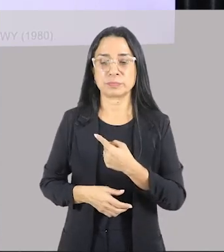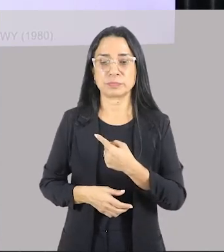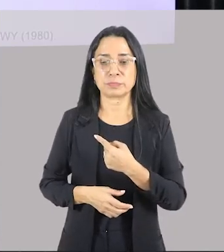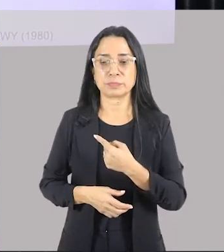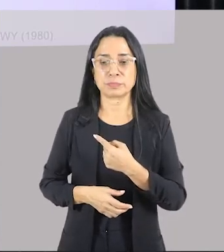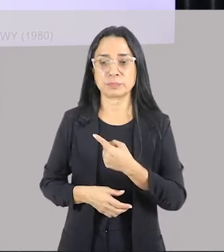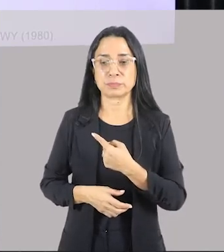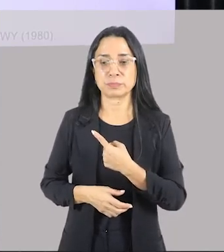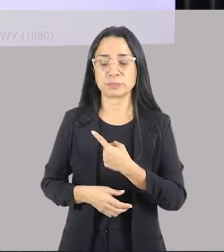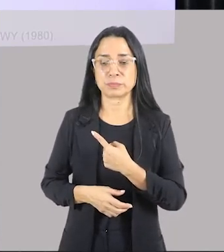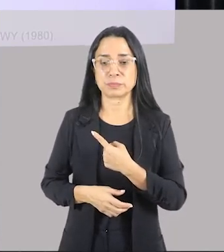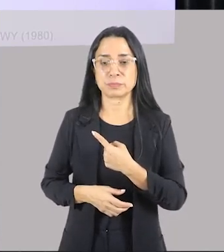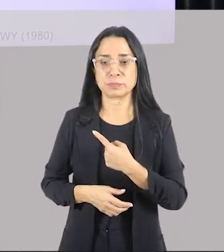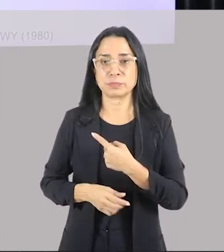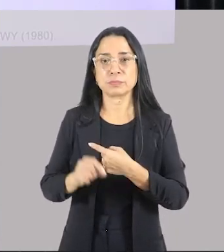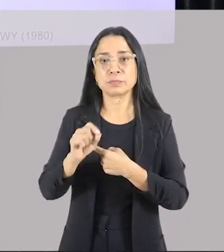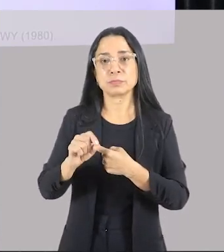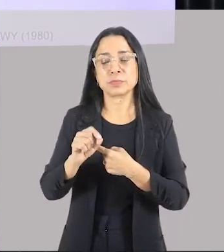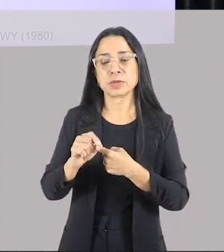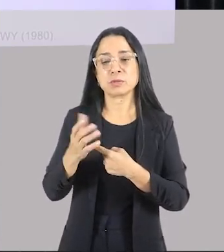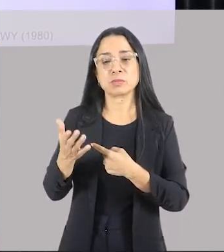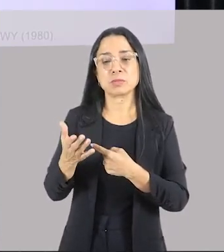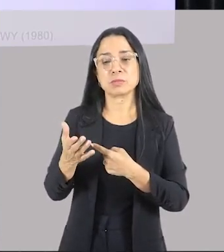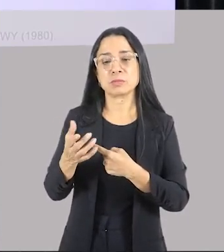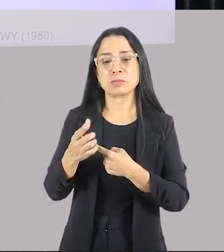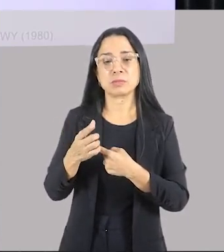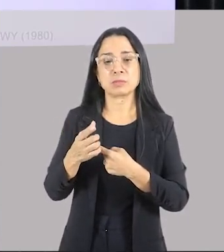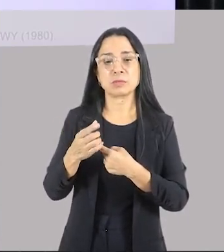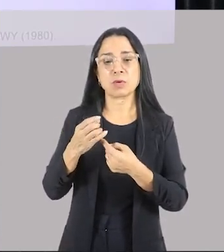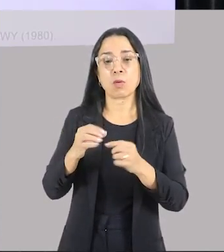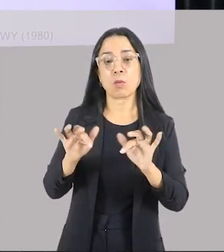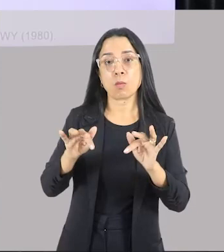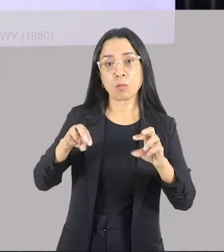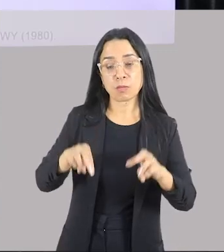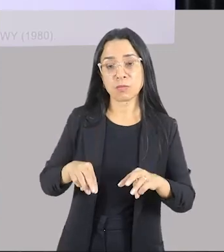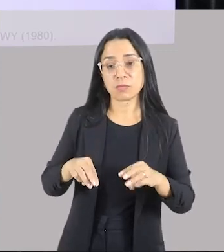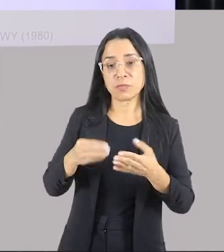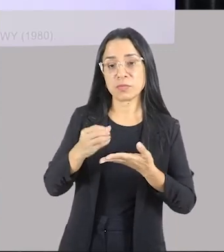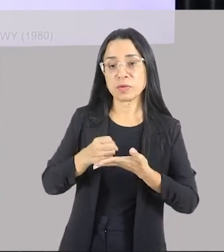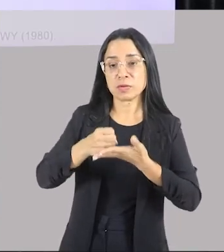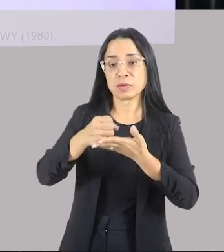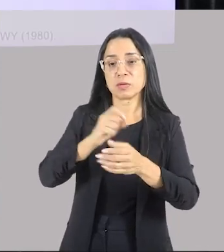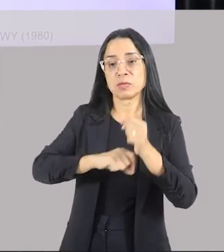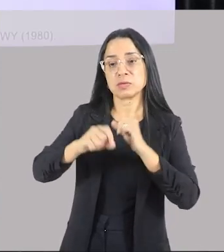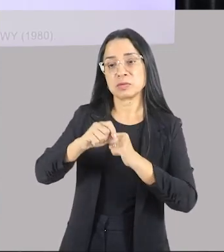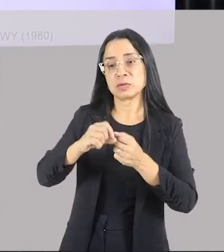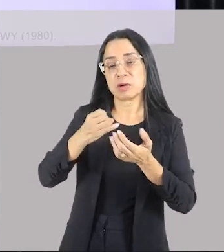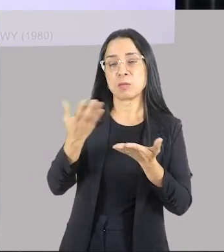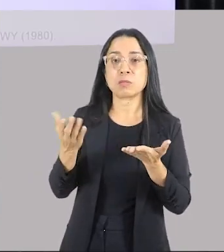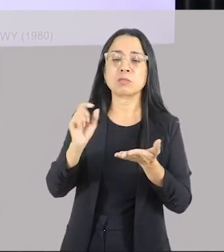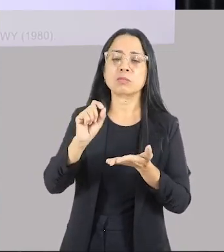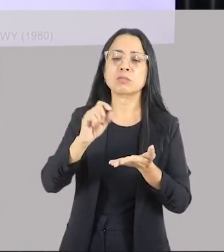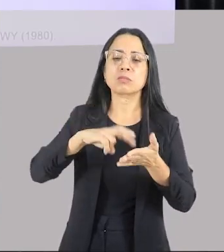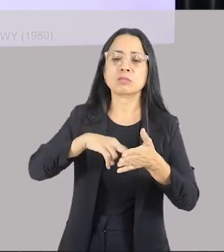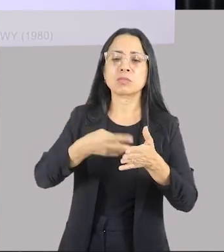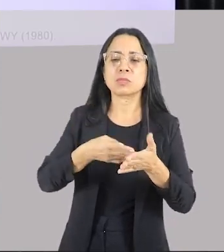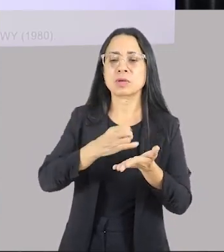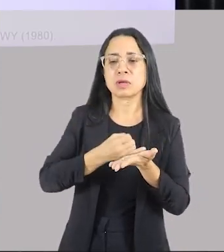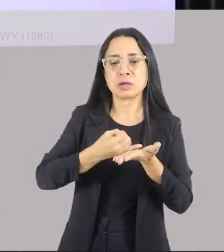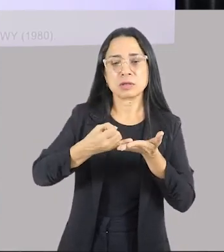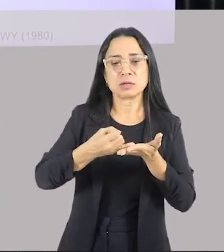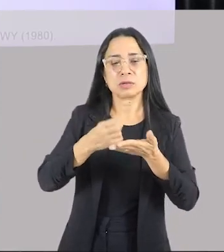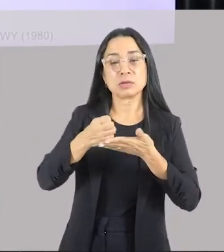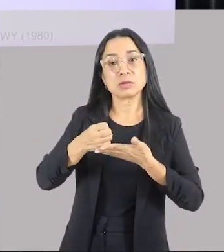à Itália, né, que era promovida por empresários italianos. Então, os italianos vieram para cá, montaram, eles estavam nessas fábricas